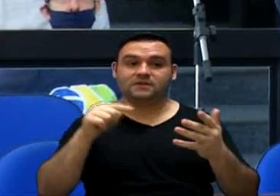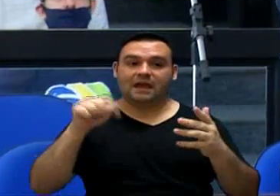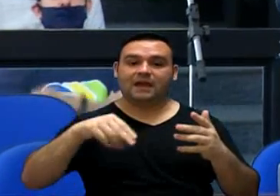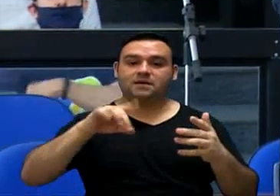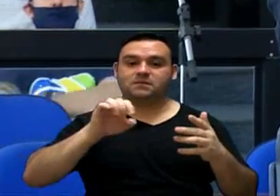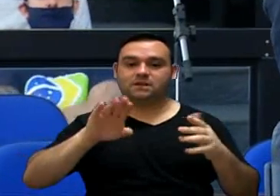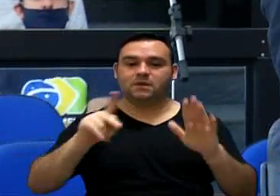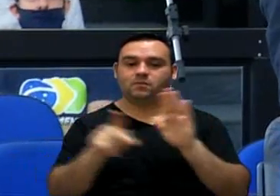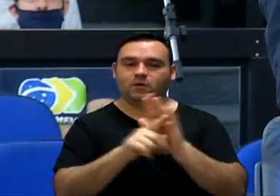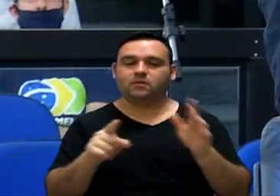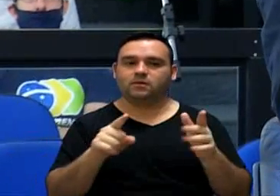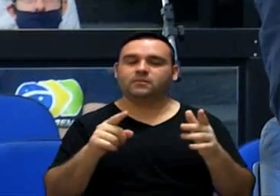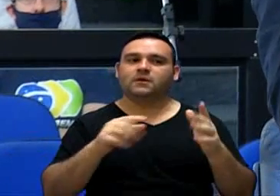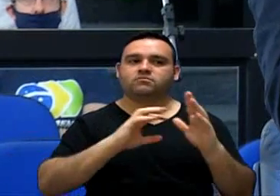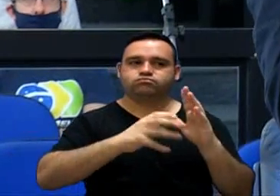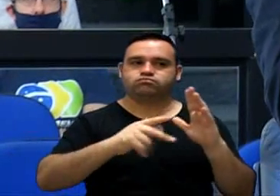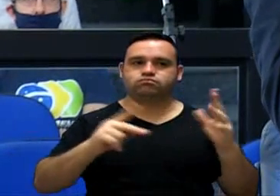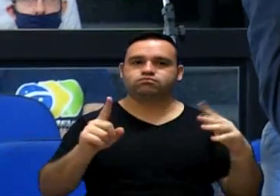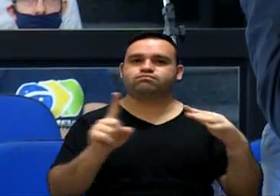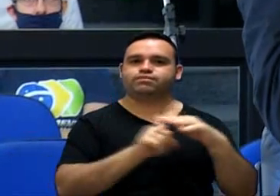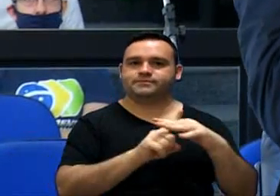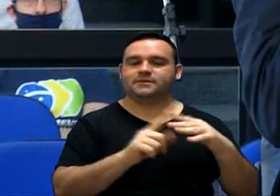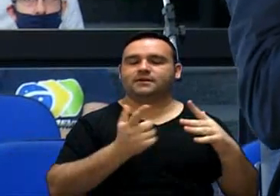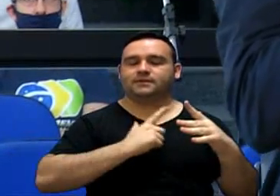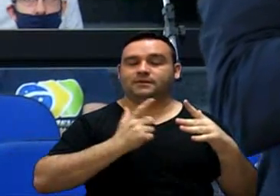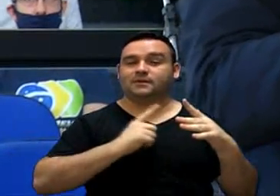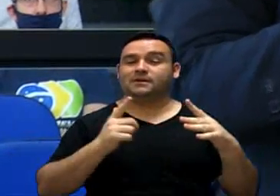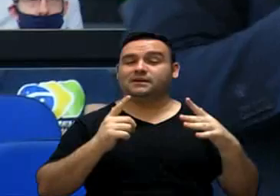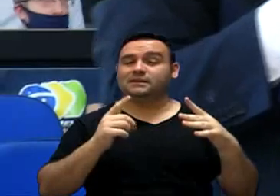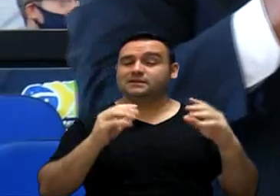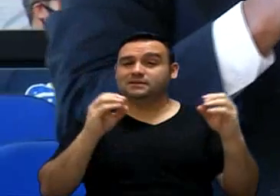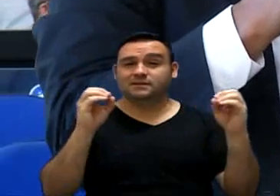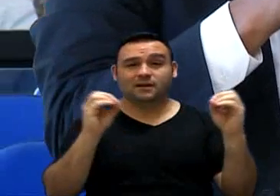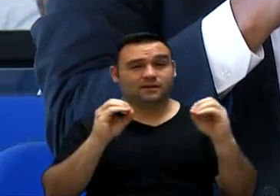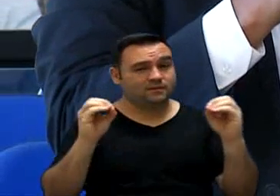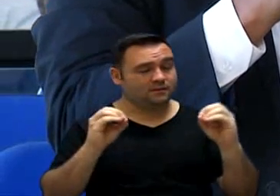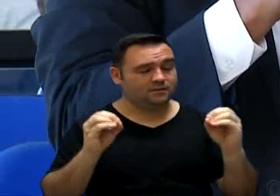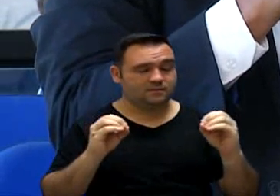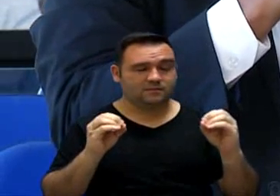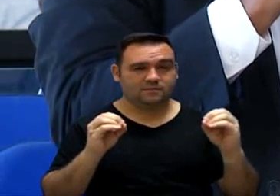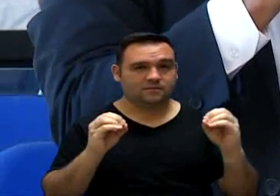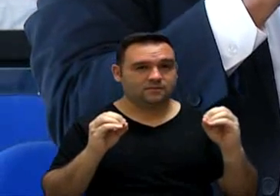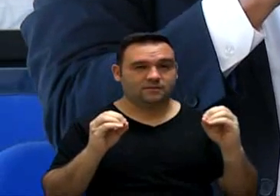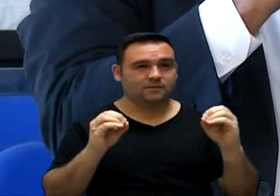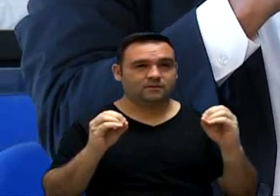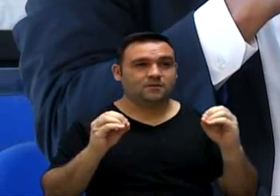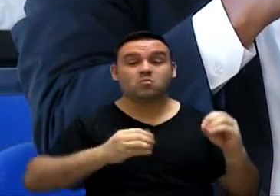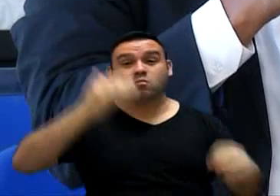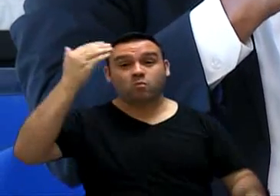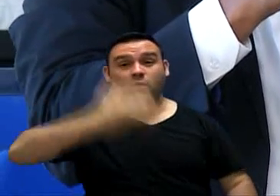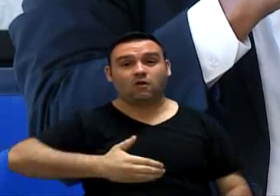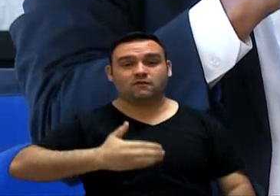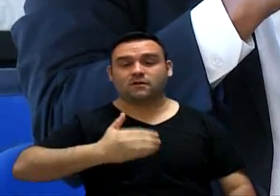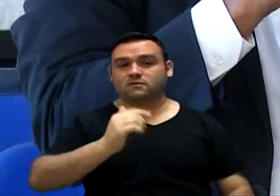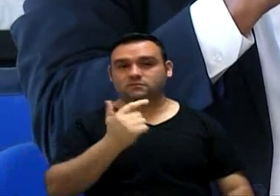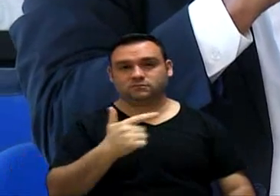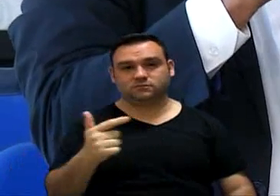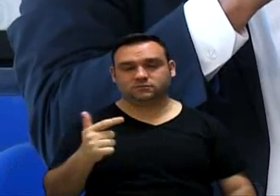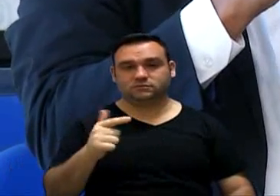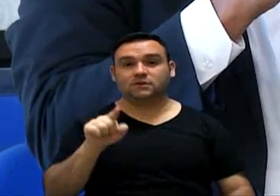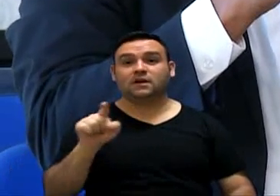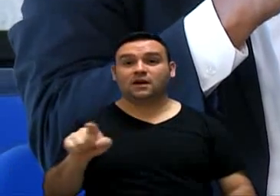MDB, faz parte do MDB Mulher. E, repito, nada de comprovado foi